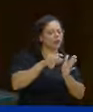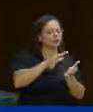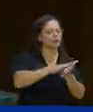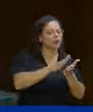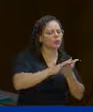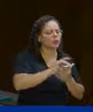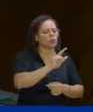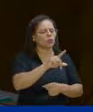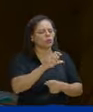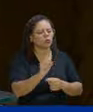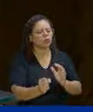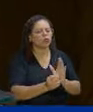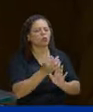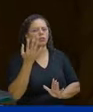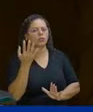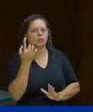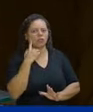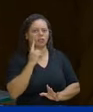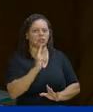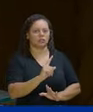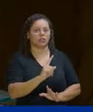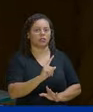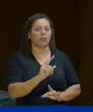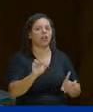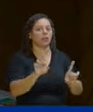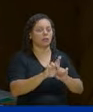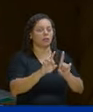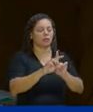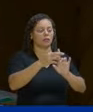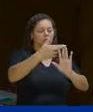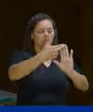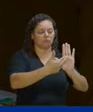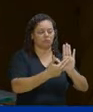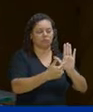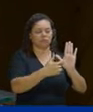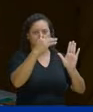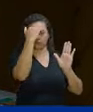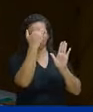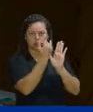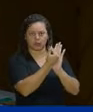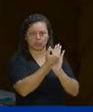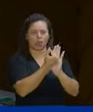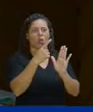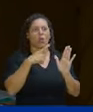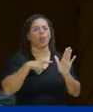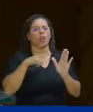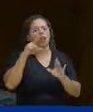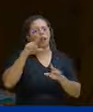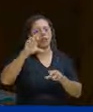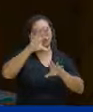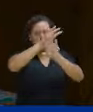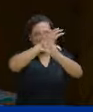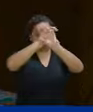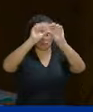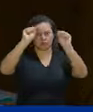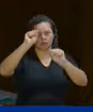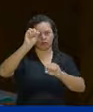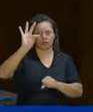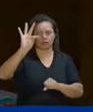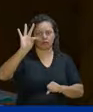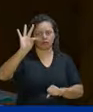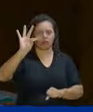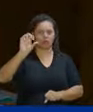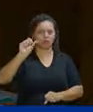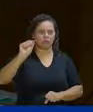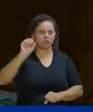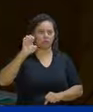advogados e contadores à luz da norma de regência e das balizadas fixadas pelo TSE.